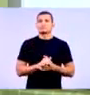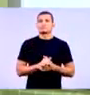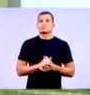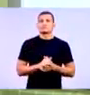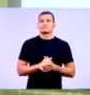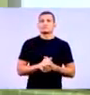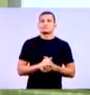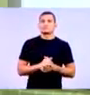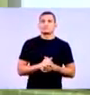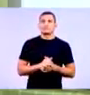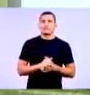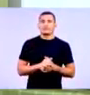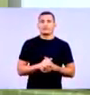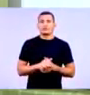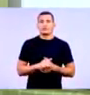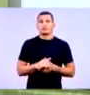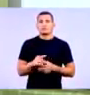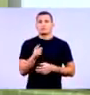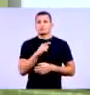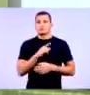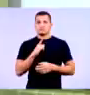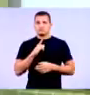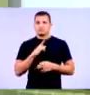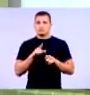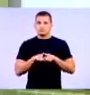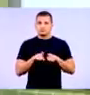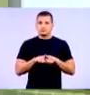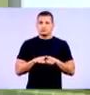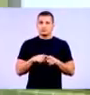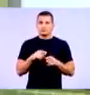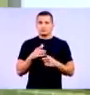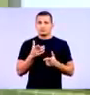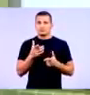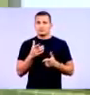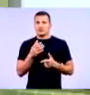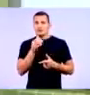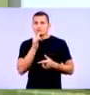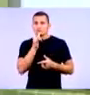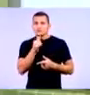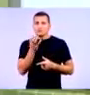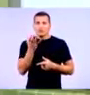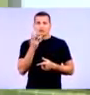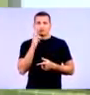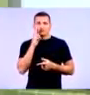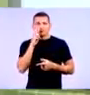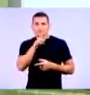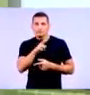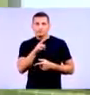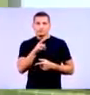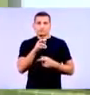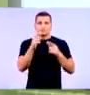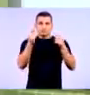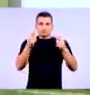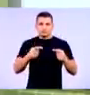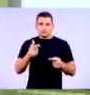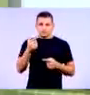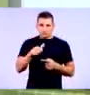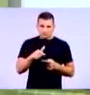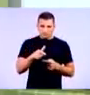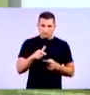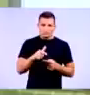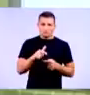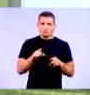Além disso, vocês terão a opção de revisar as questões e a opção de, depois de